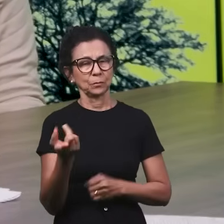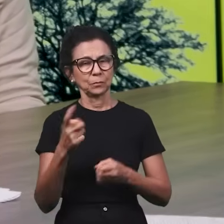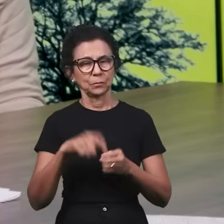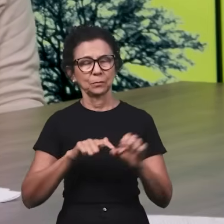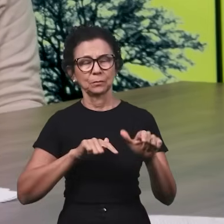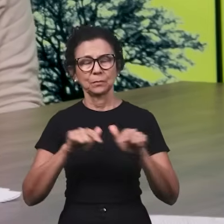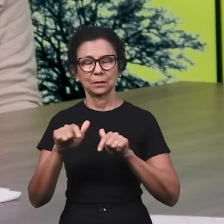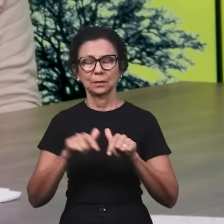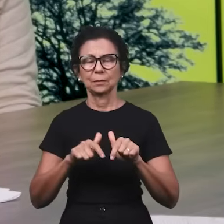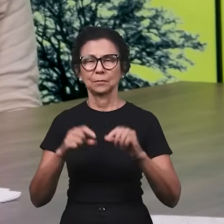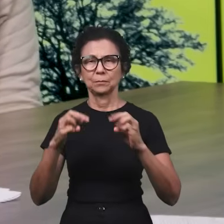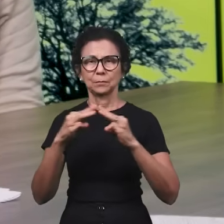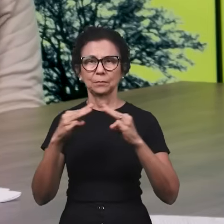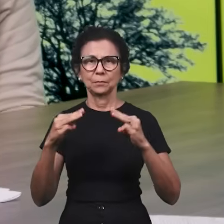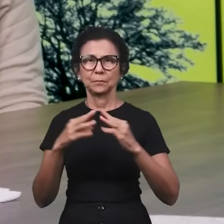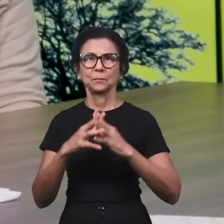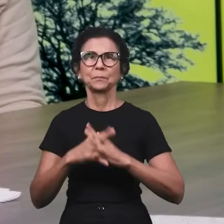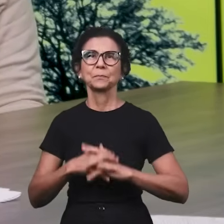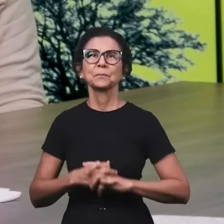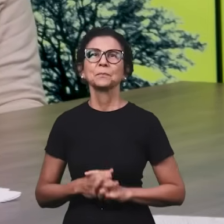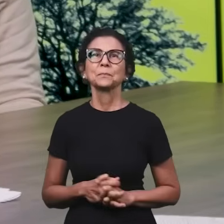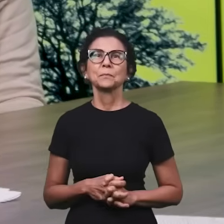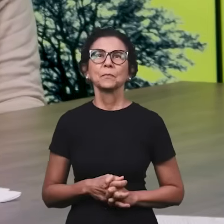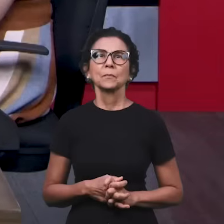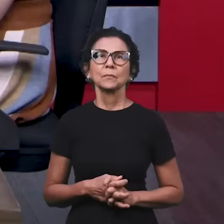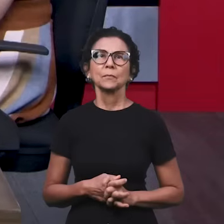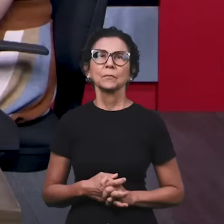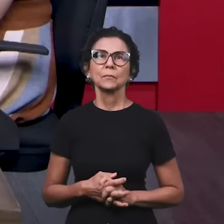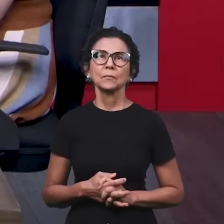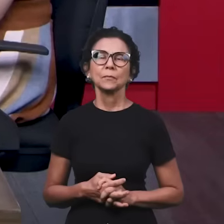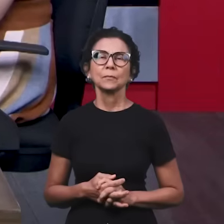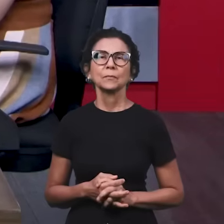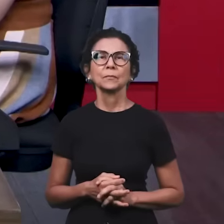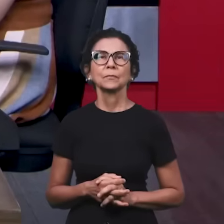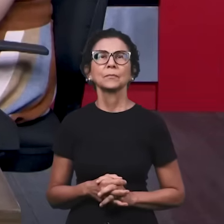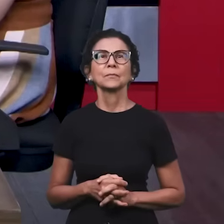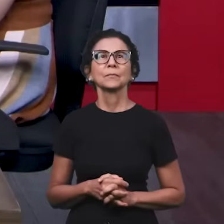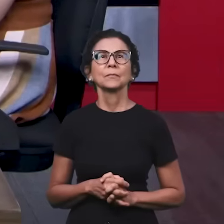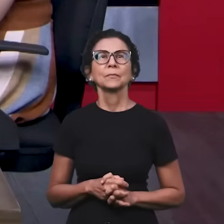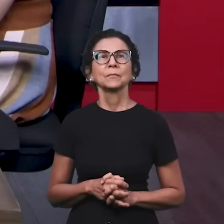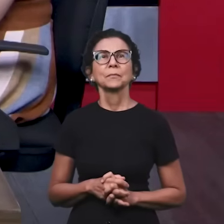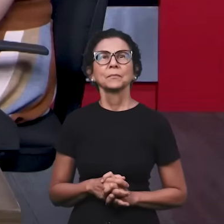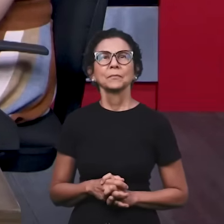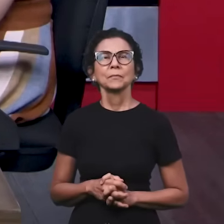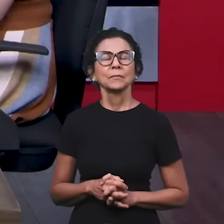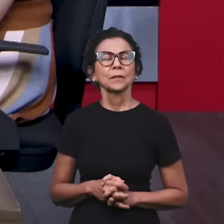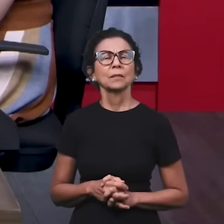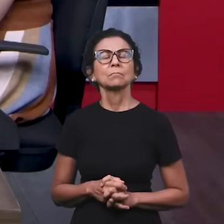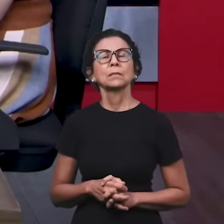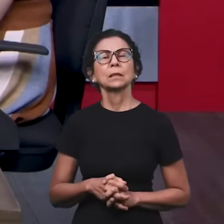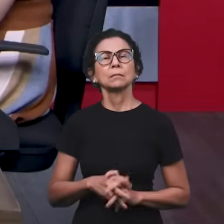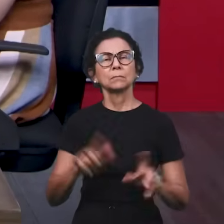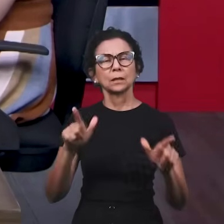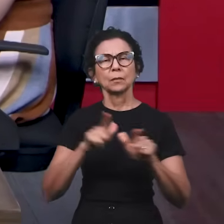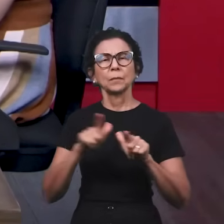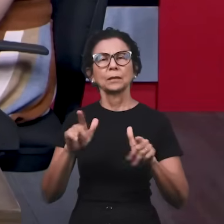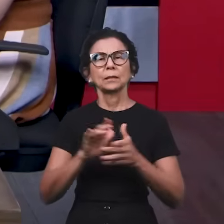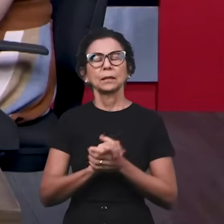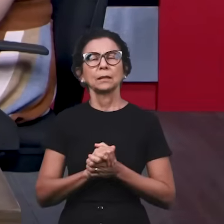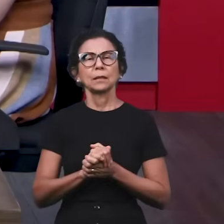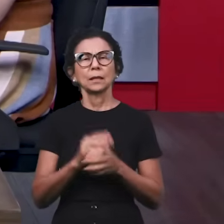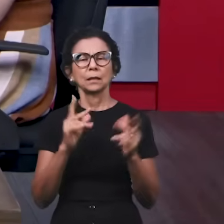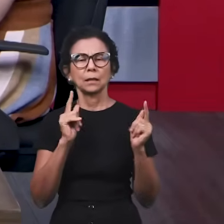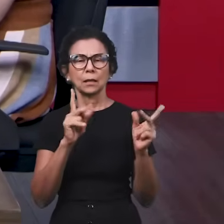mais 2 anos para voltar a trabalhar. Então, conheci o Zeander na